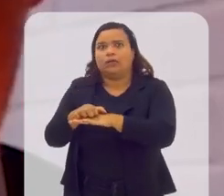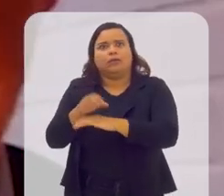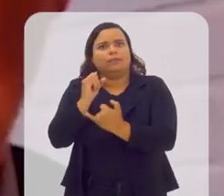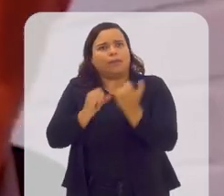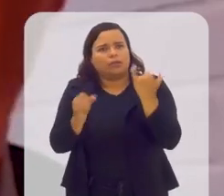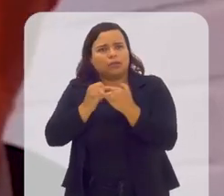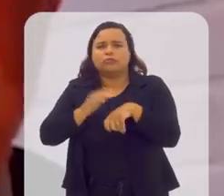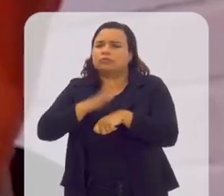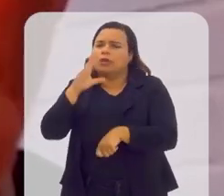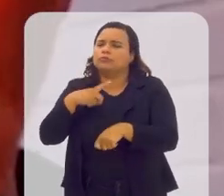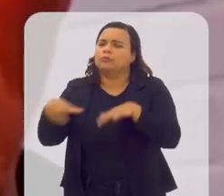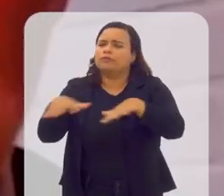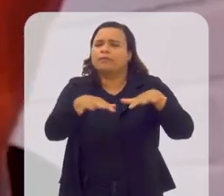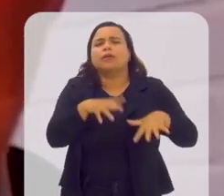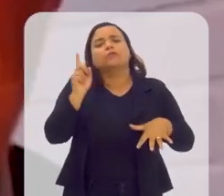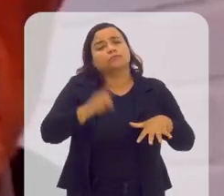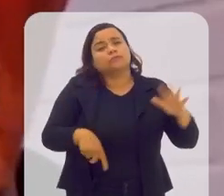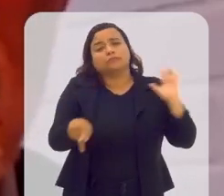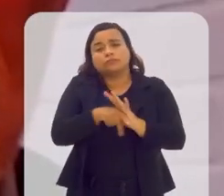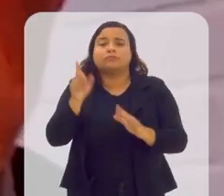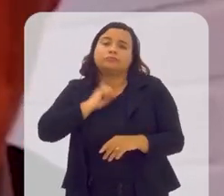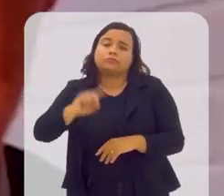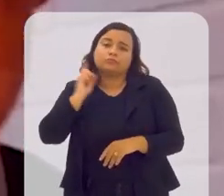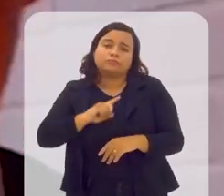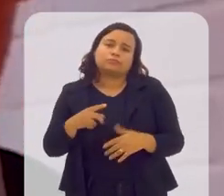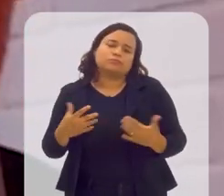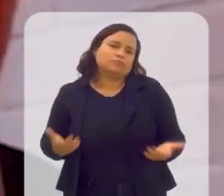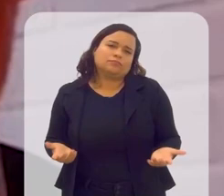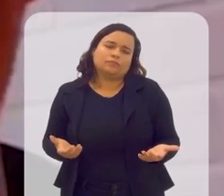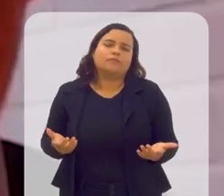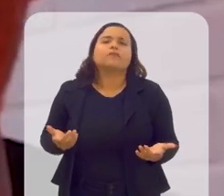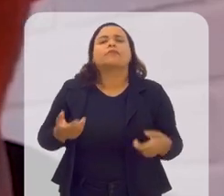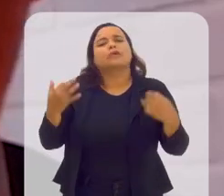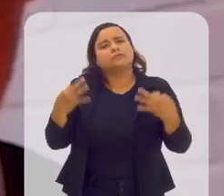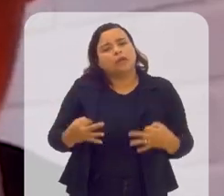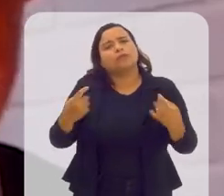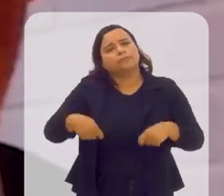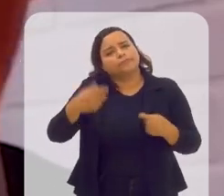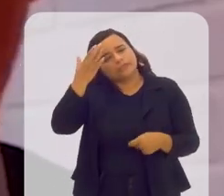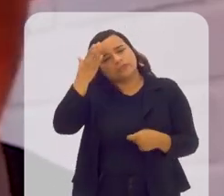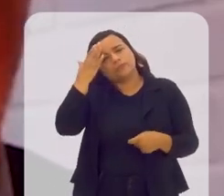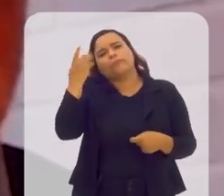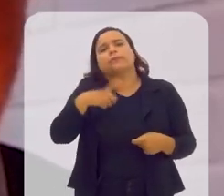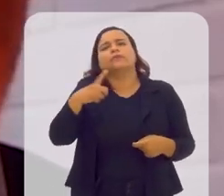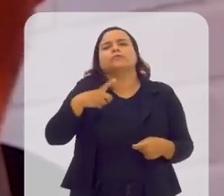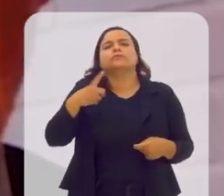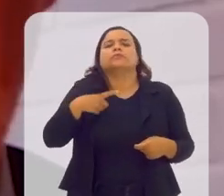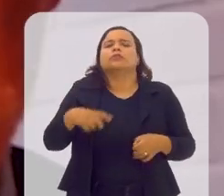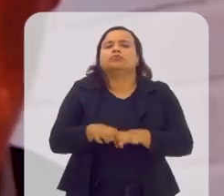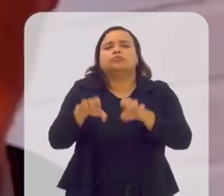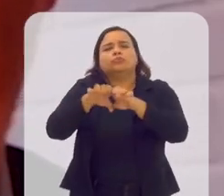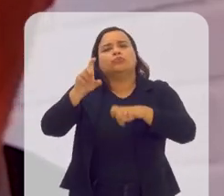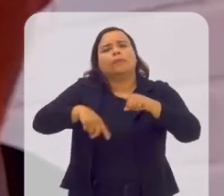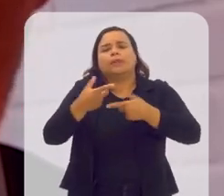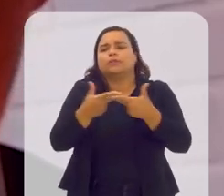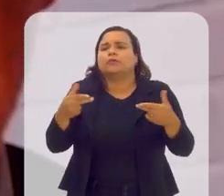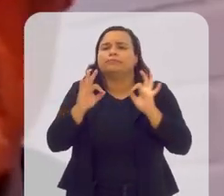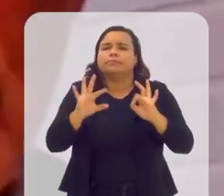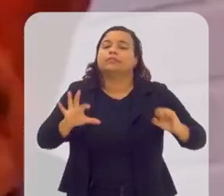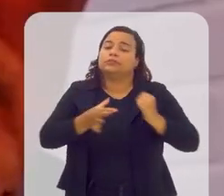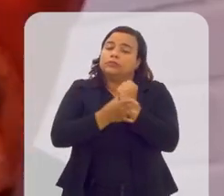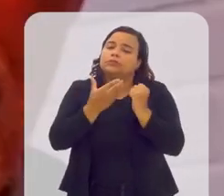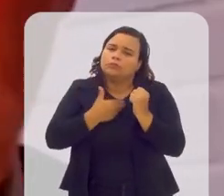transportada, movimentada no Porto do Rio de Janeiro, é de Minas Gerais. Então, a gente tem que ter realmente uma atenção muito grande com toda a infraestrutura.